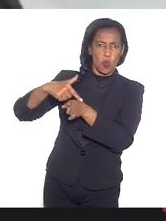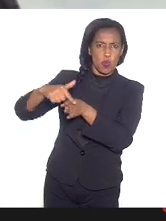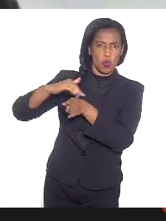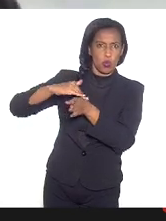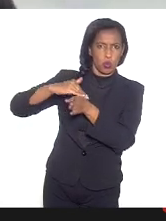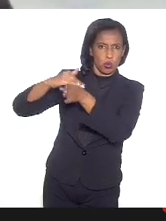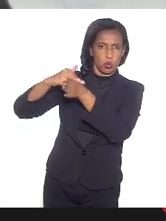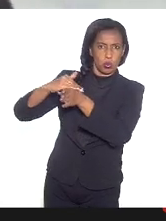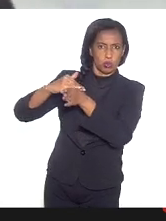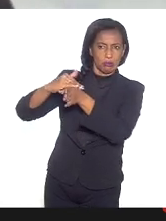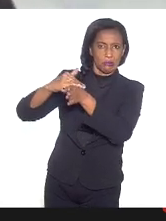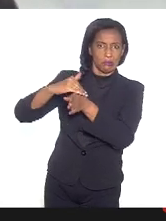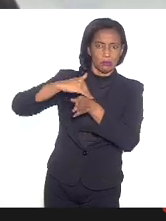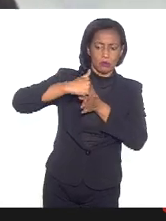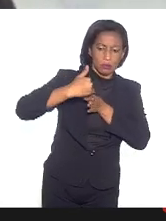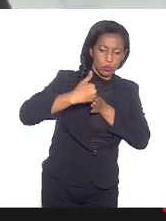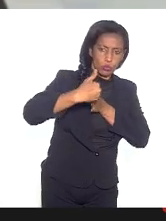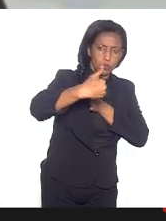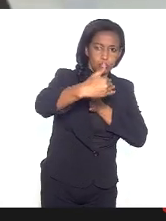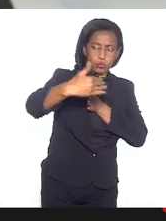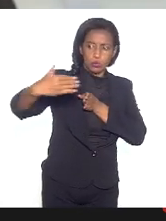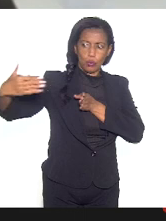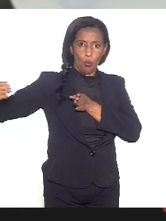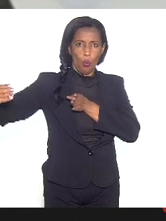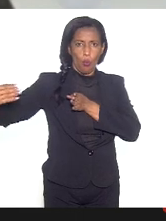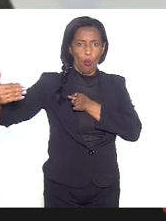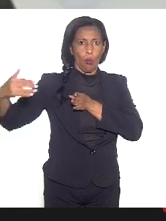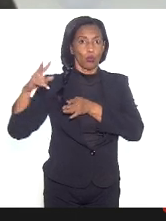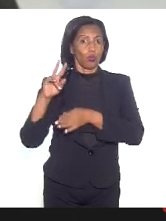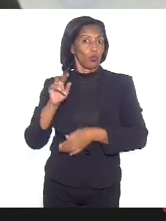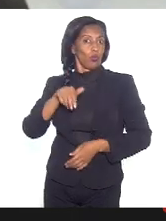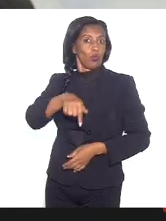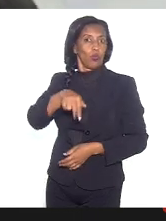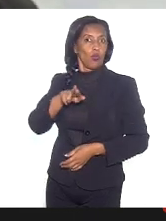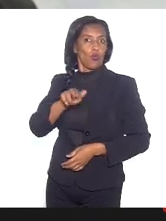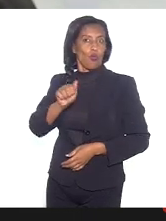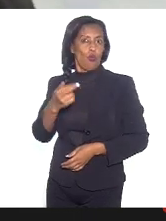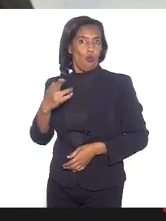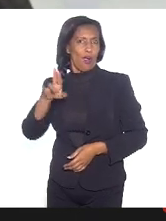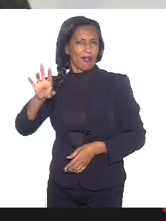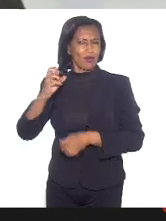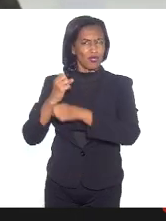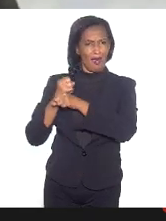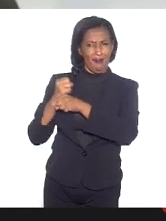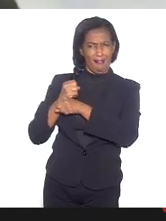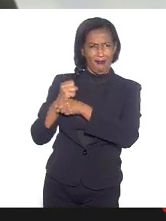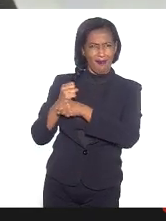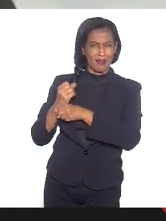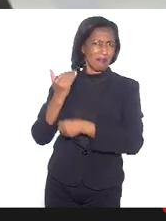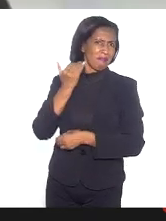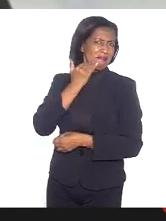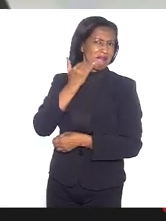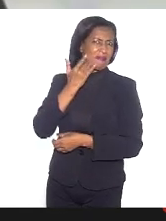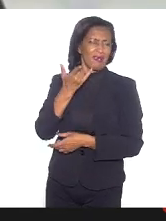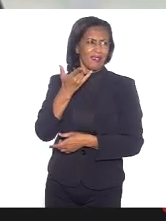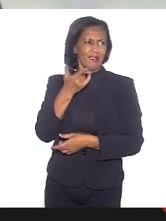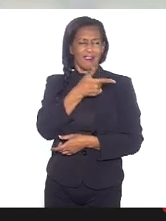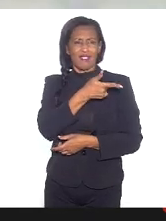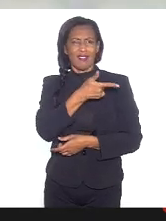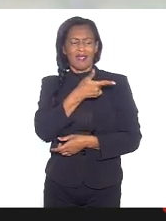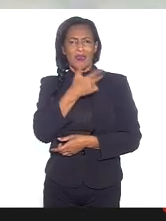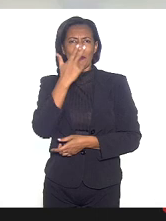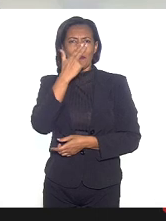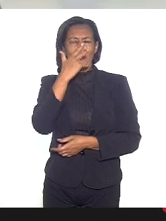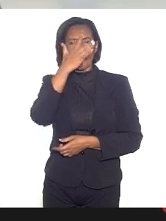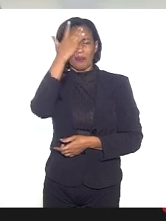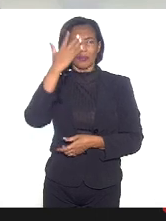o quartel do guardamar está ali há alguns anos. E aí o coronel Leandro está viajando para a China, se